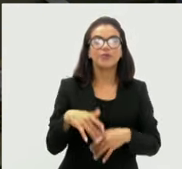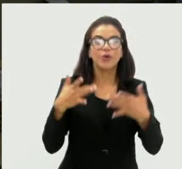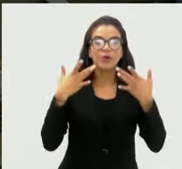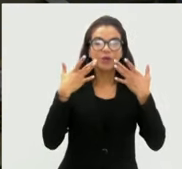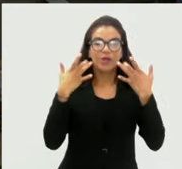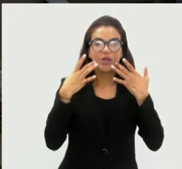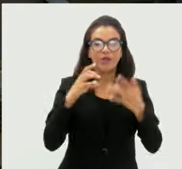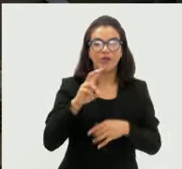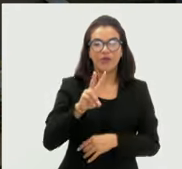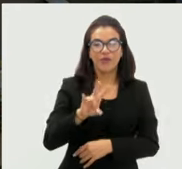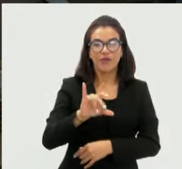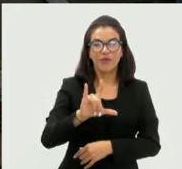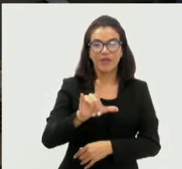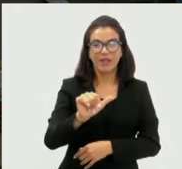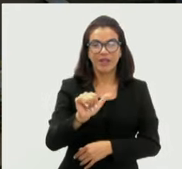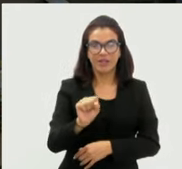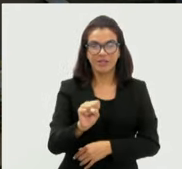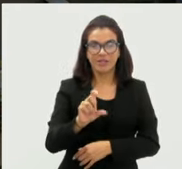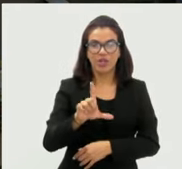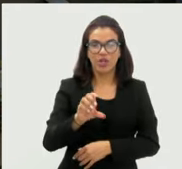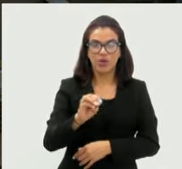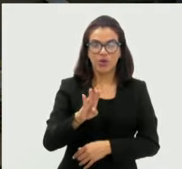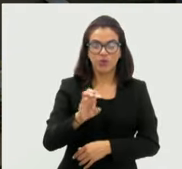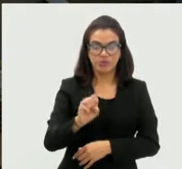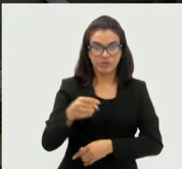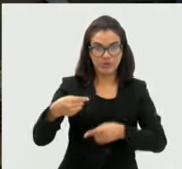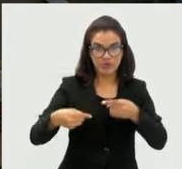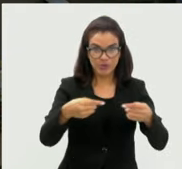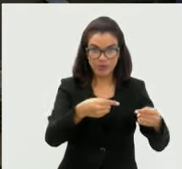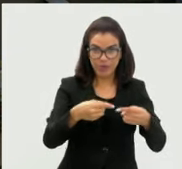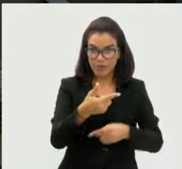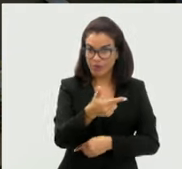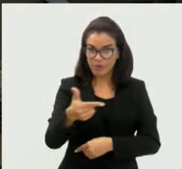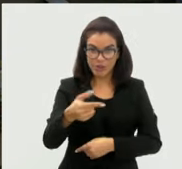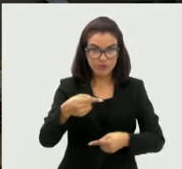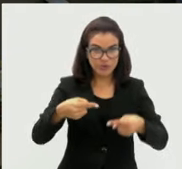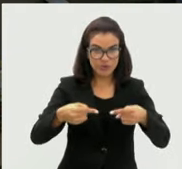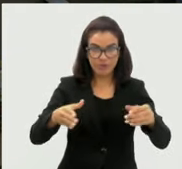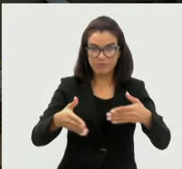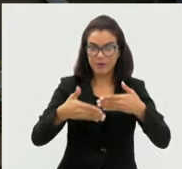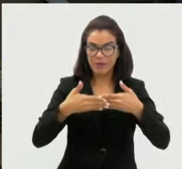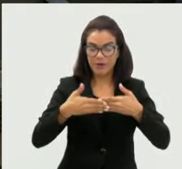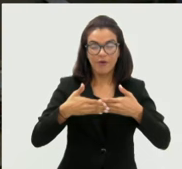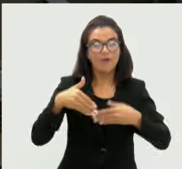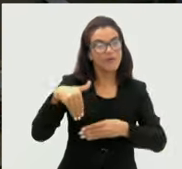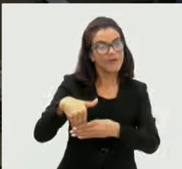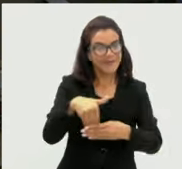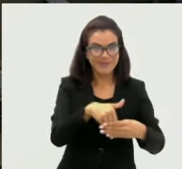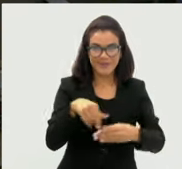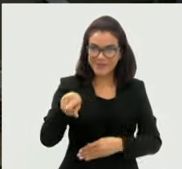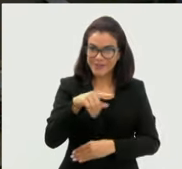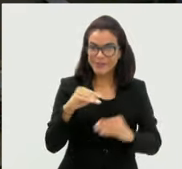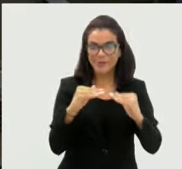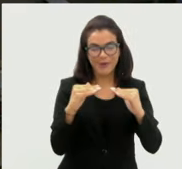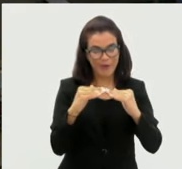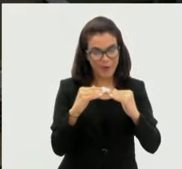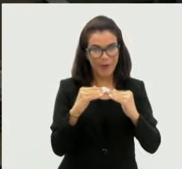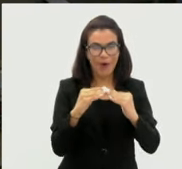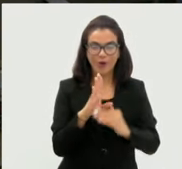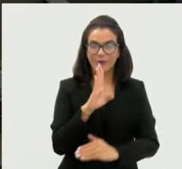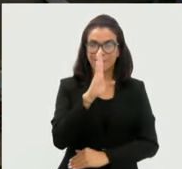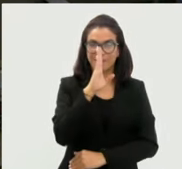Lobos. Em discussão, não havendo quem queira discutir, encerrada a discussão. Em votação, senhores que aprovam, permaneçam como